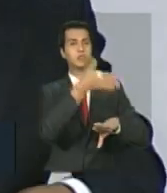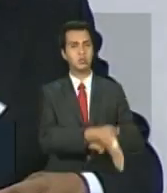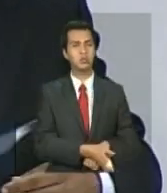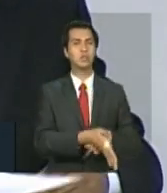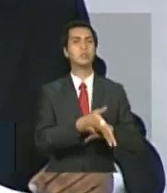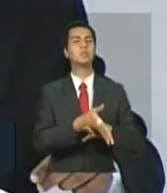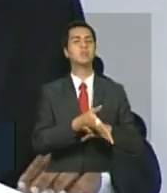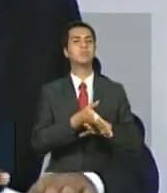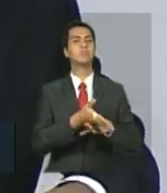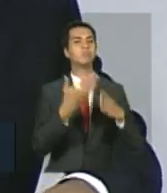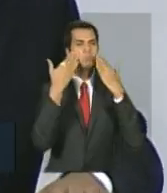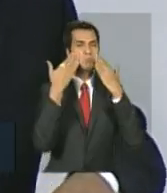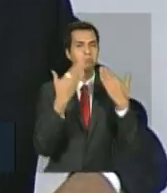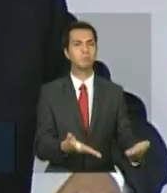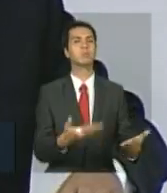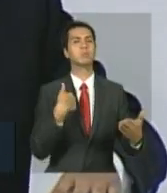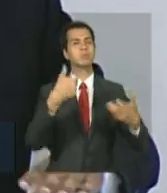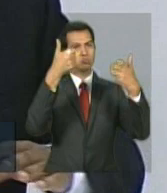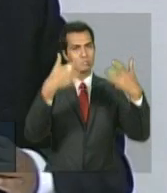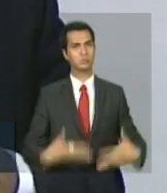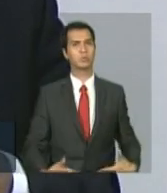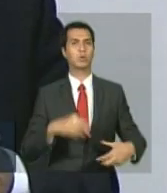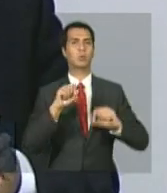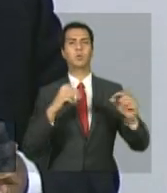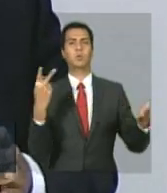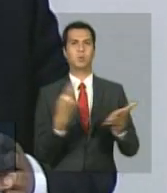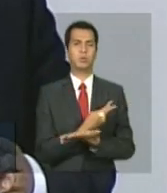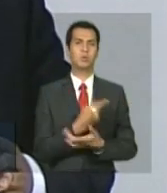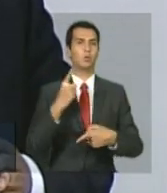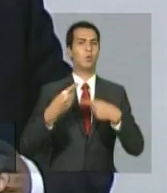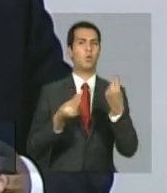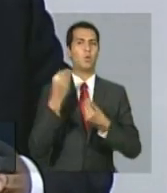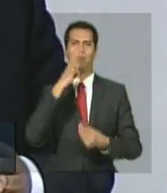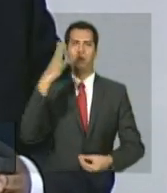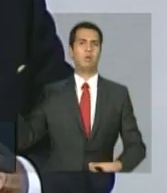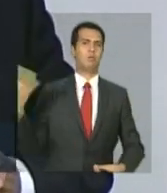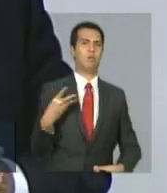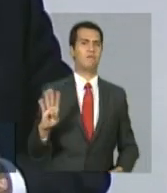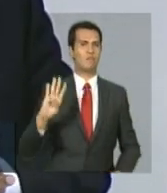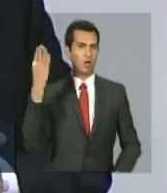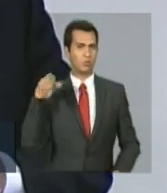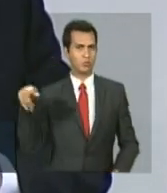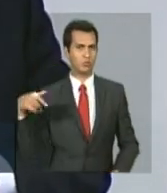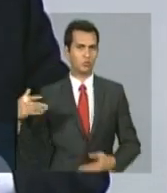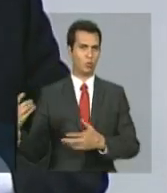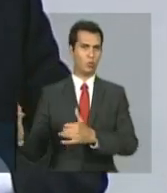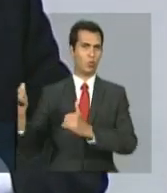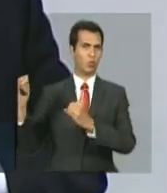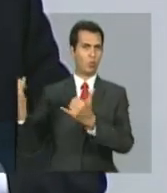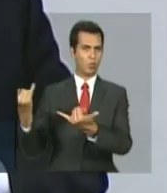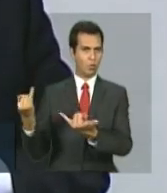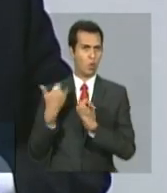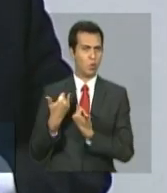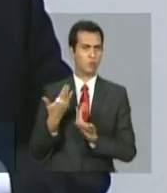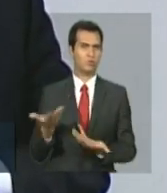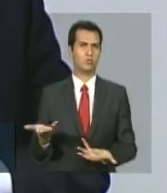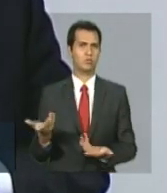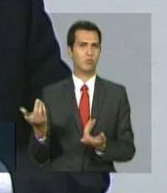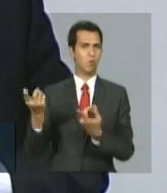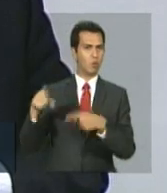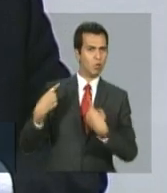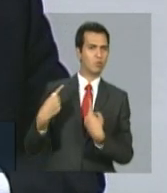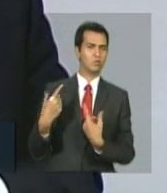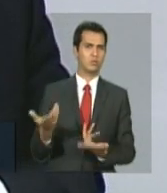a farsa que tem se tentado perpetrar contra mim. Os parlamentares que me acompanham, talvez,